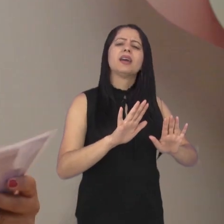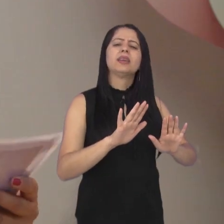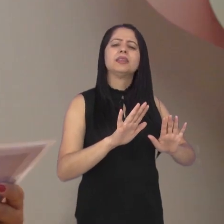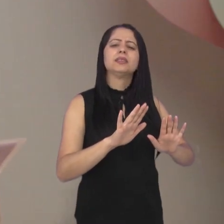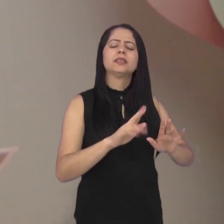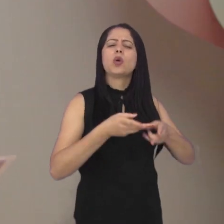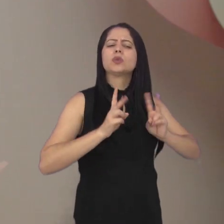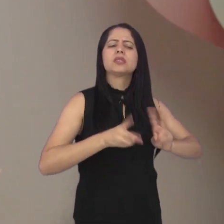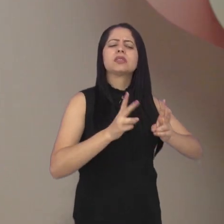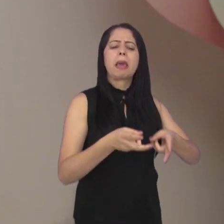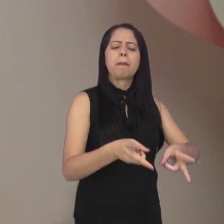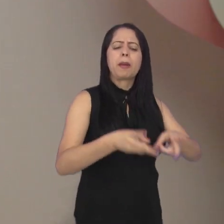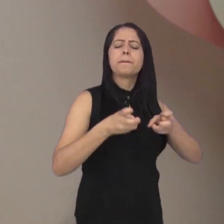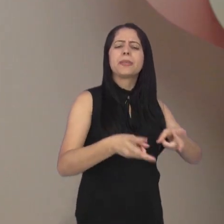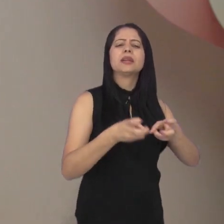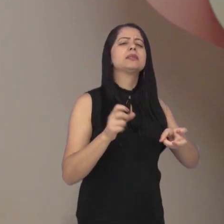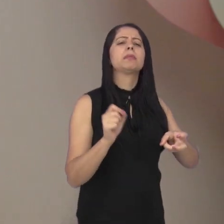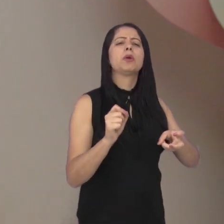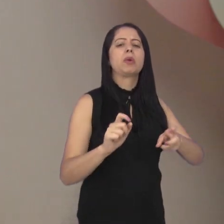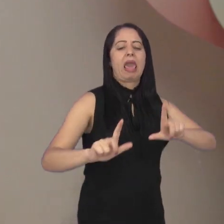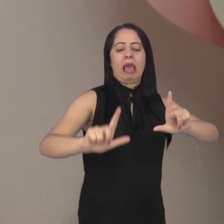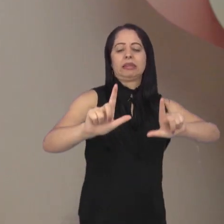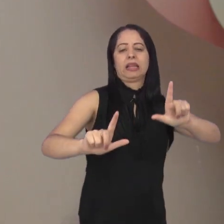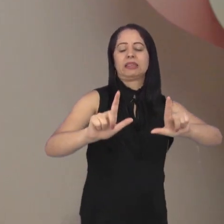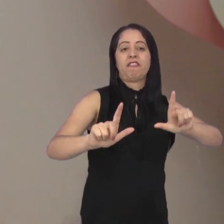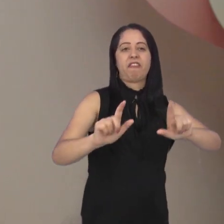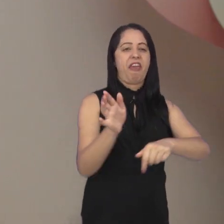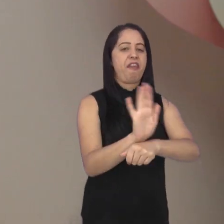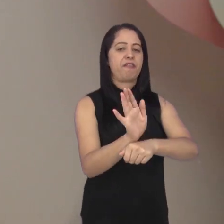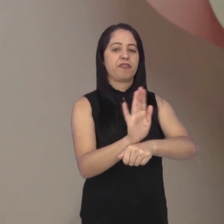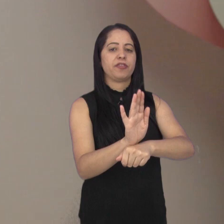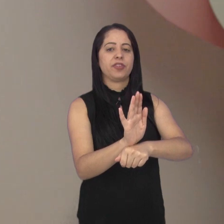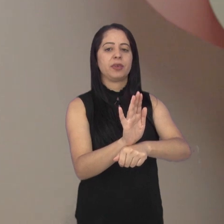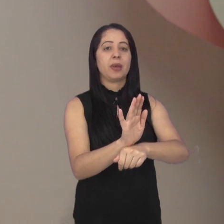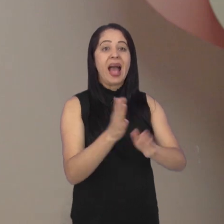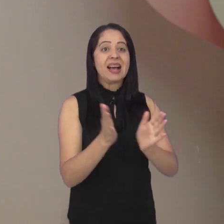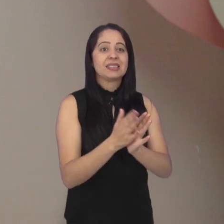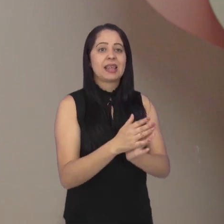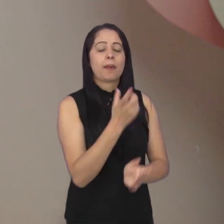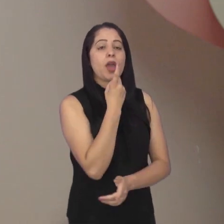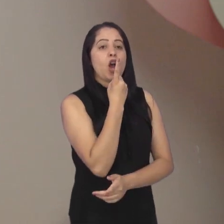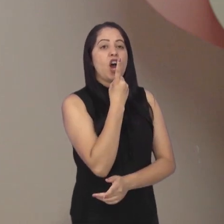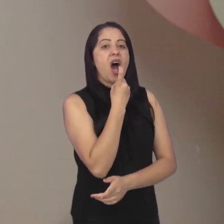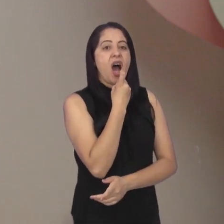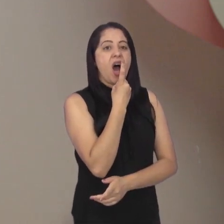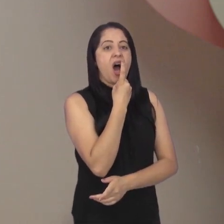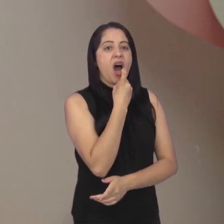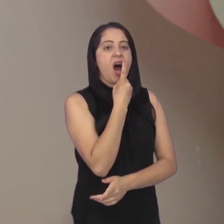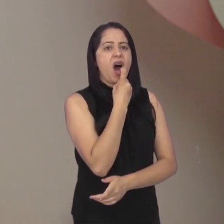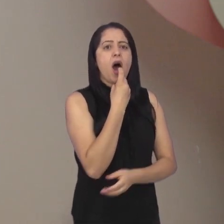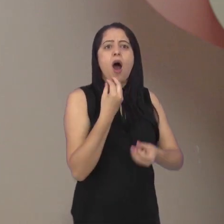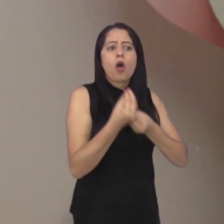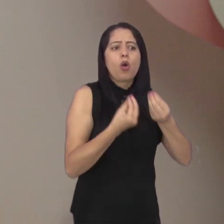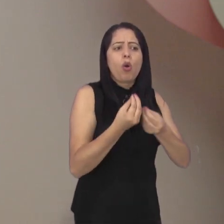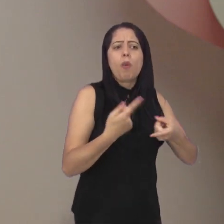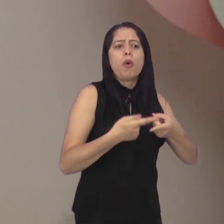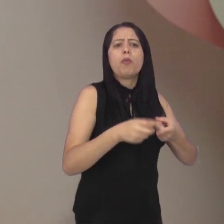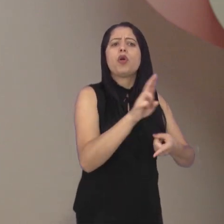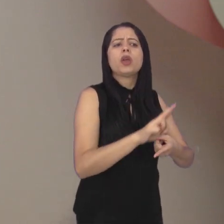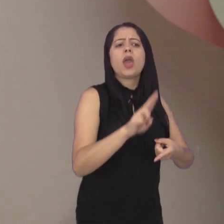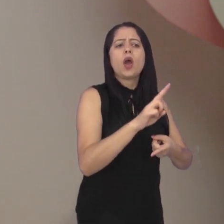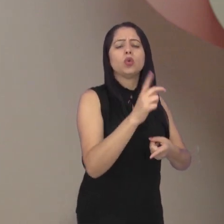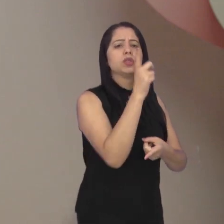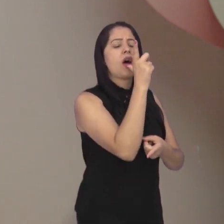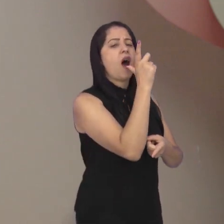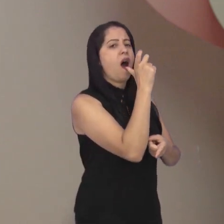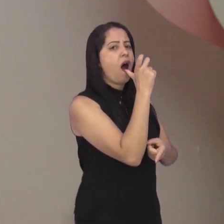uma coisa que a gente acompanha muito, assim, na TV, enfim, filmes, aquela questão da bombinha. Como que é feito, assim,